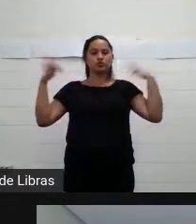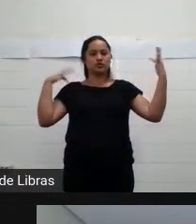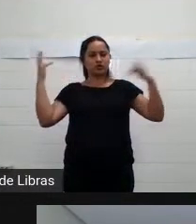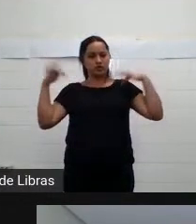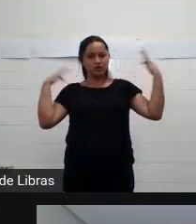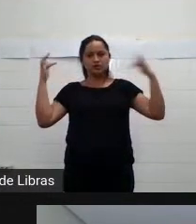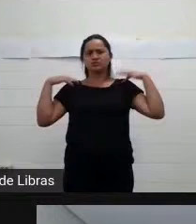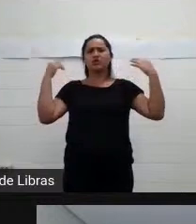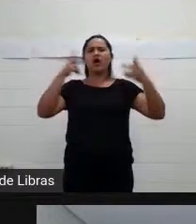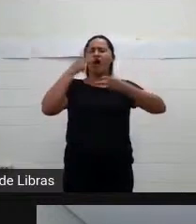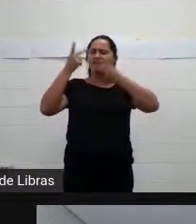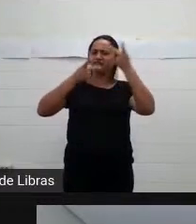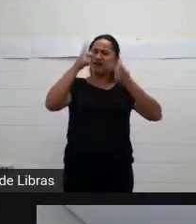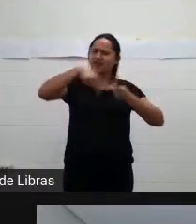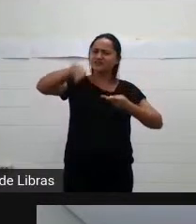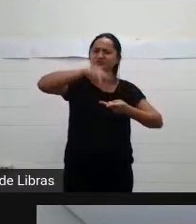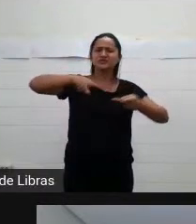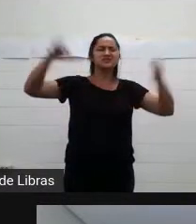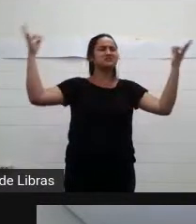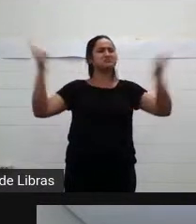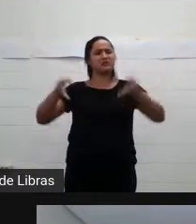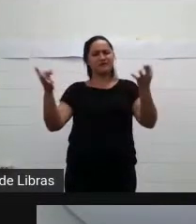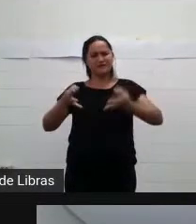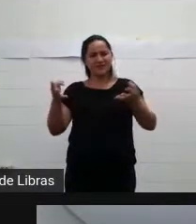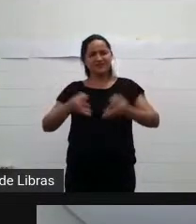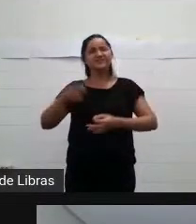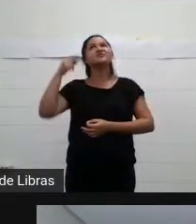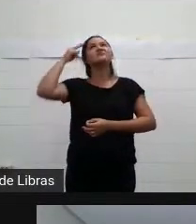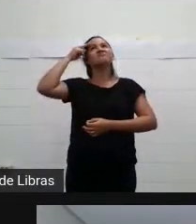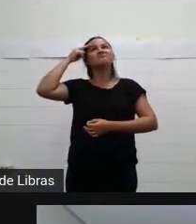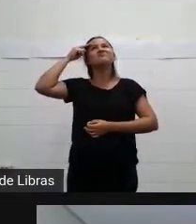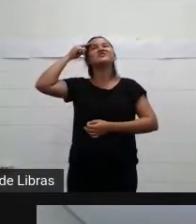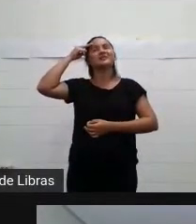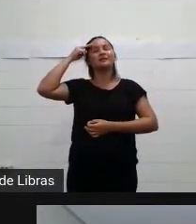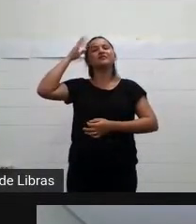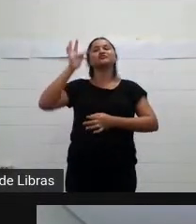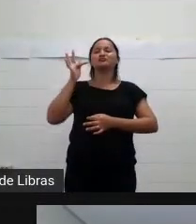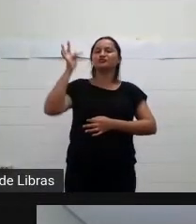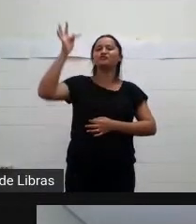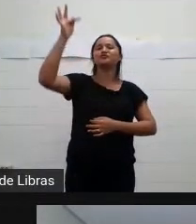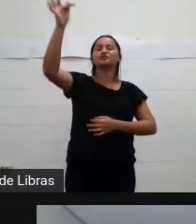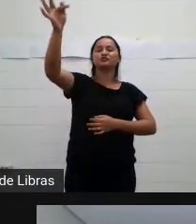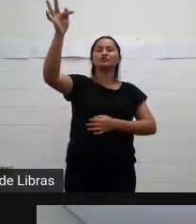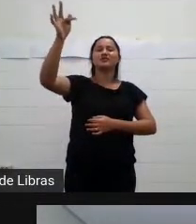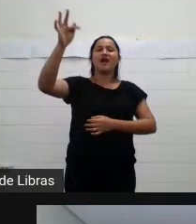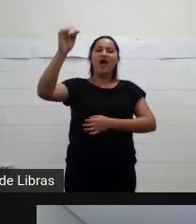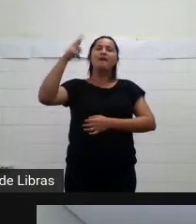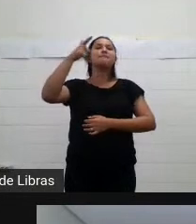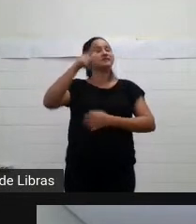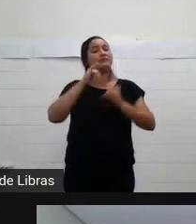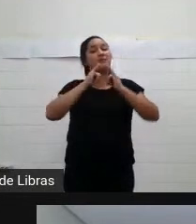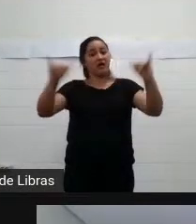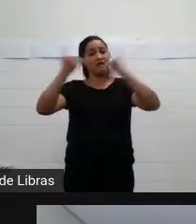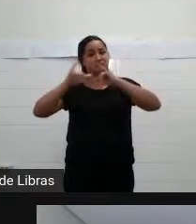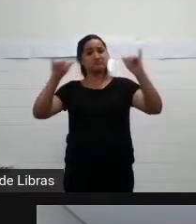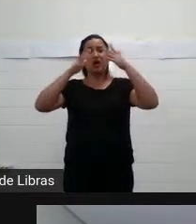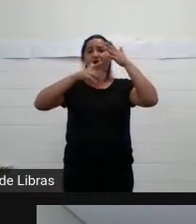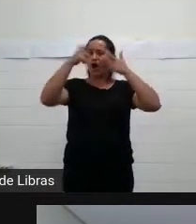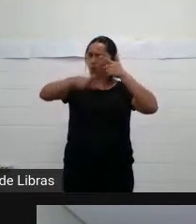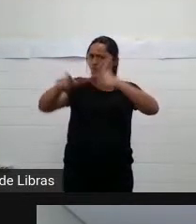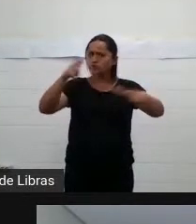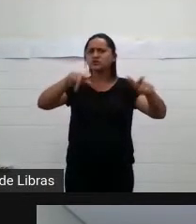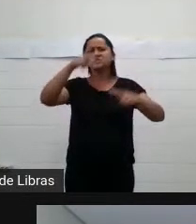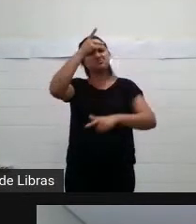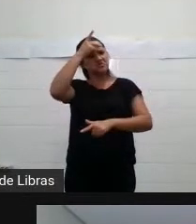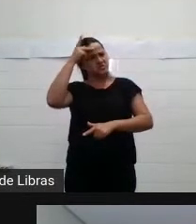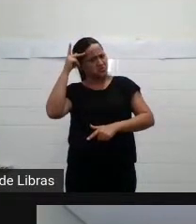de vocês e que a tarde de hoje vai servir para as reflexões deles, até para transmitir também a outras pessoas, vão divulgar aí o nosso trabalho